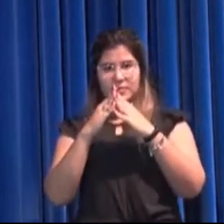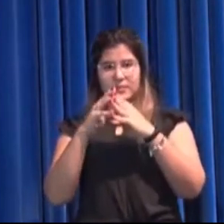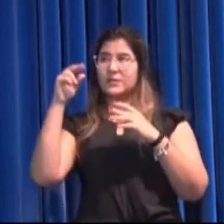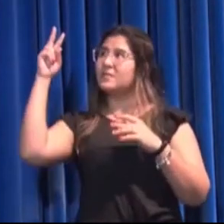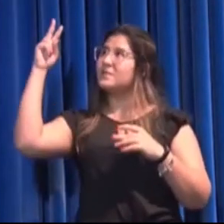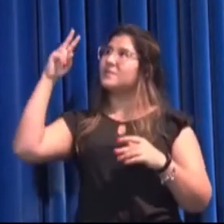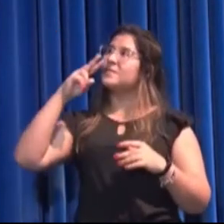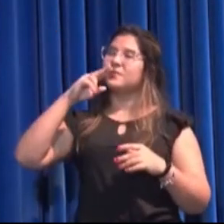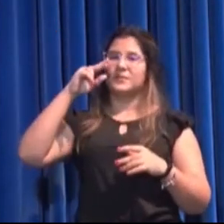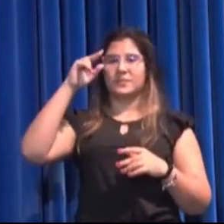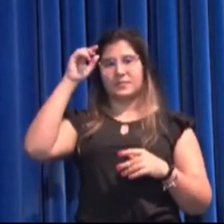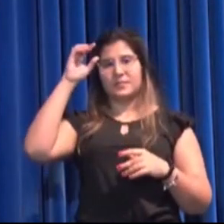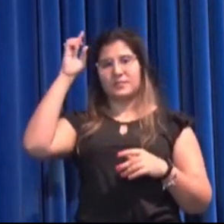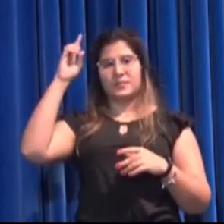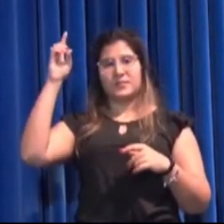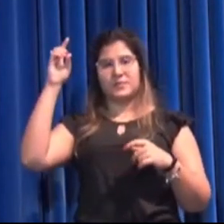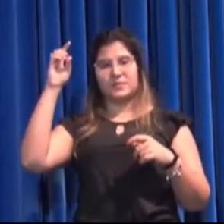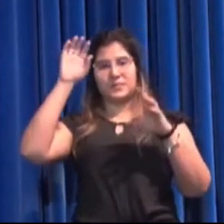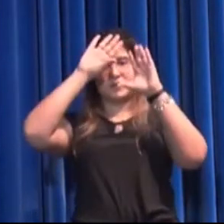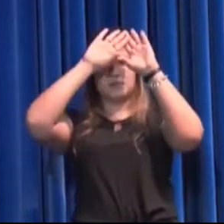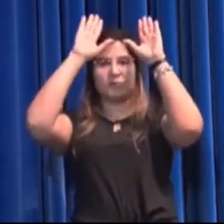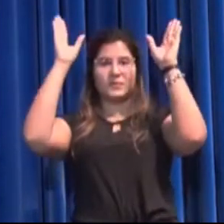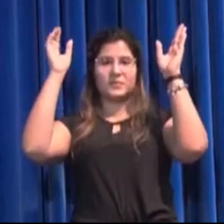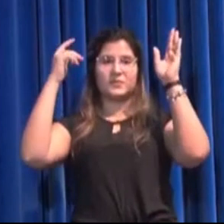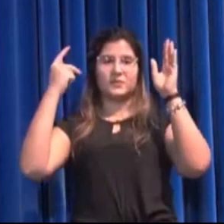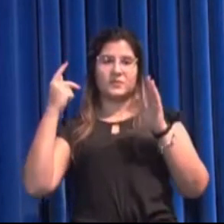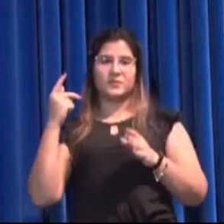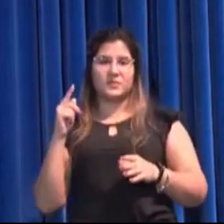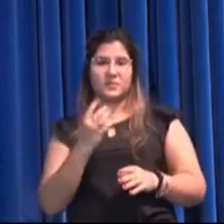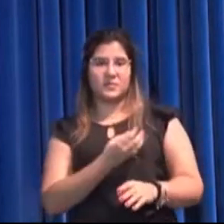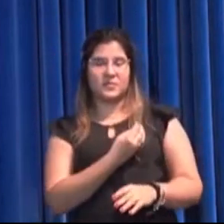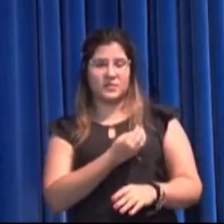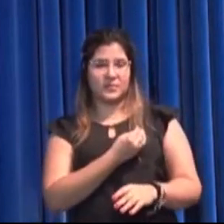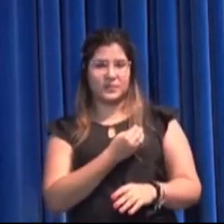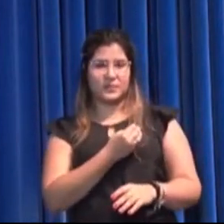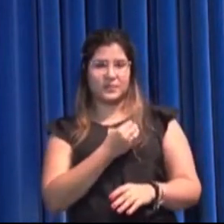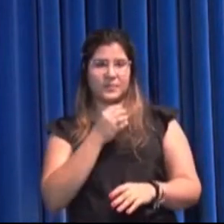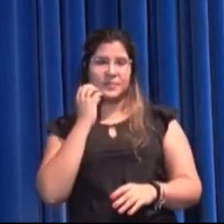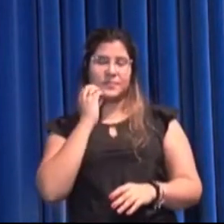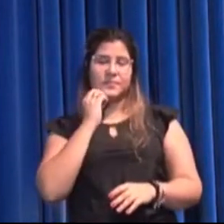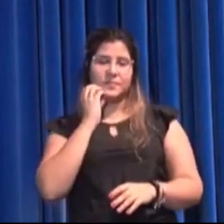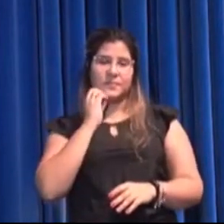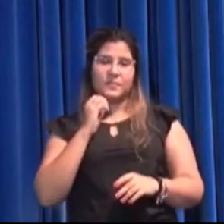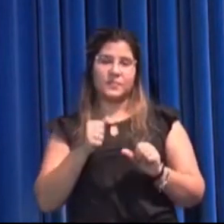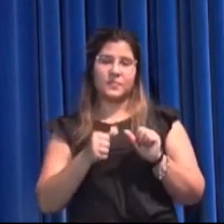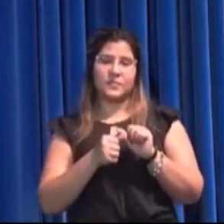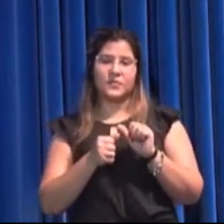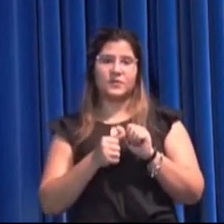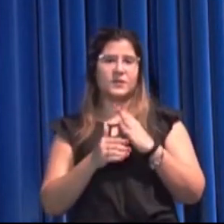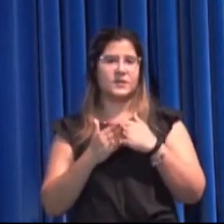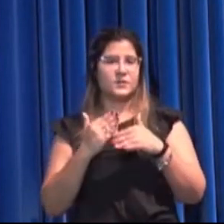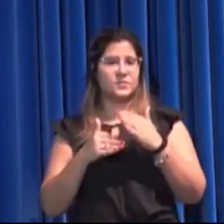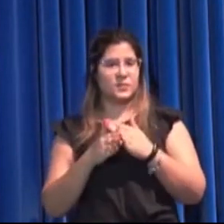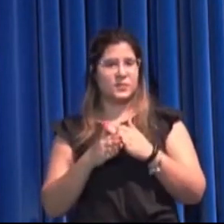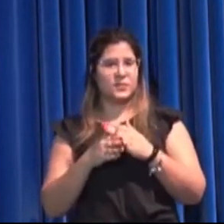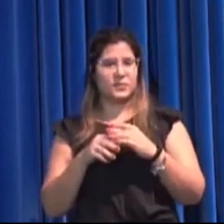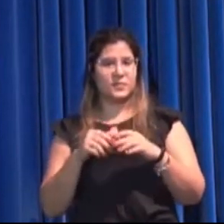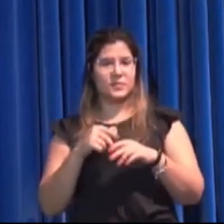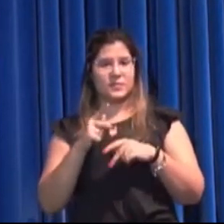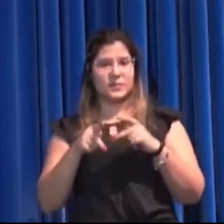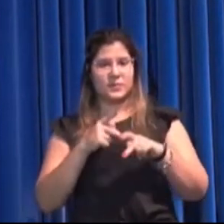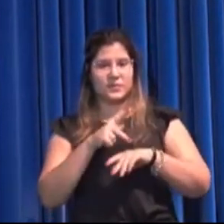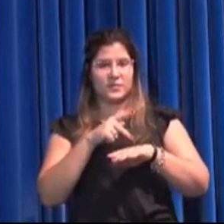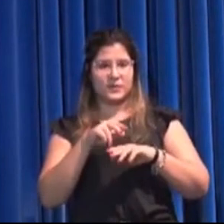dos céus, do lugar da tua habitação, e faze tudo o que o estrangeiro te pedir, a fim de que todos